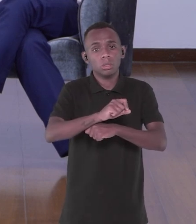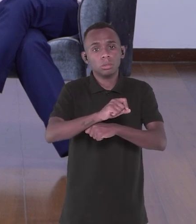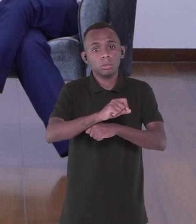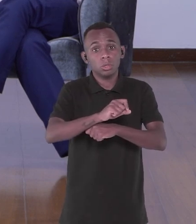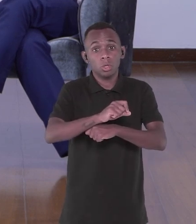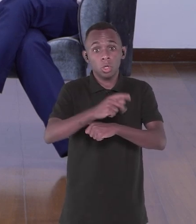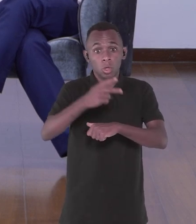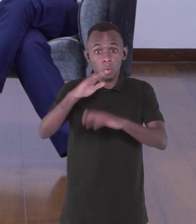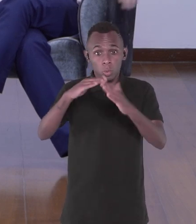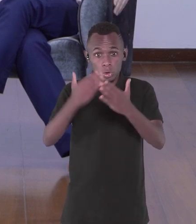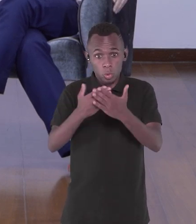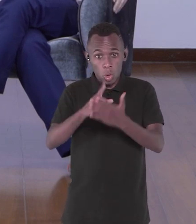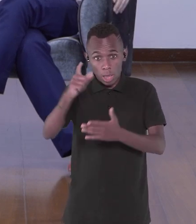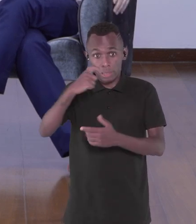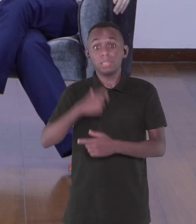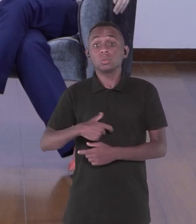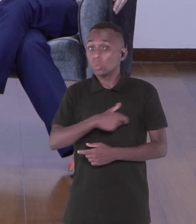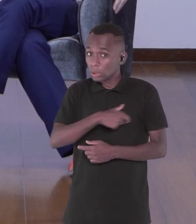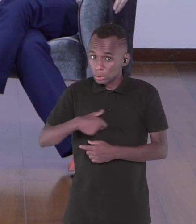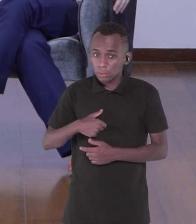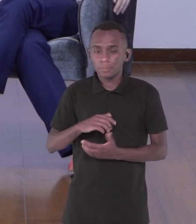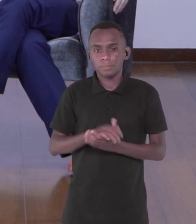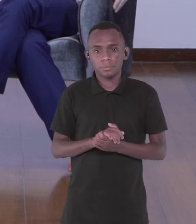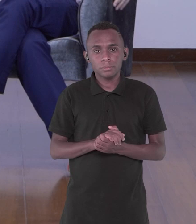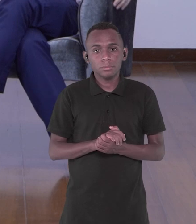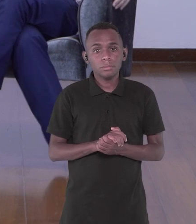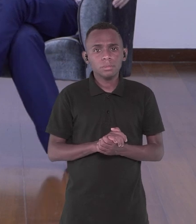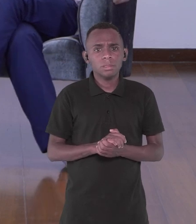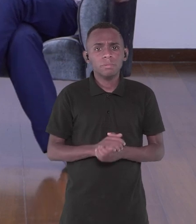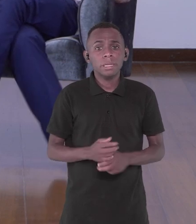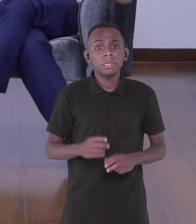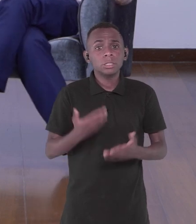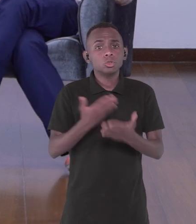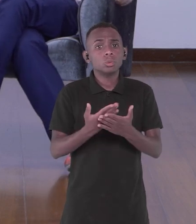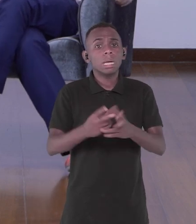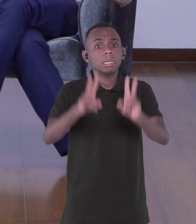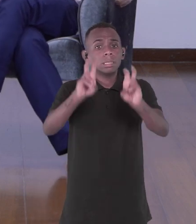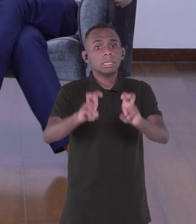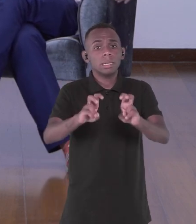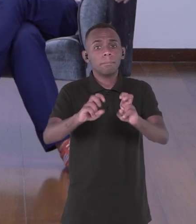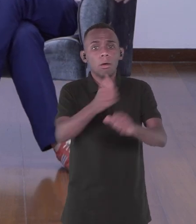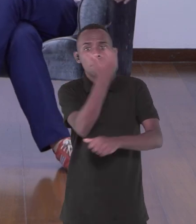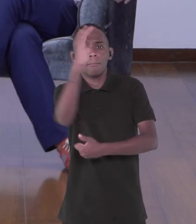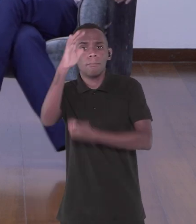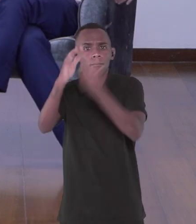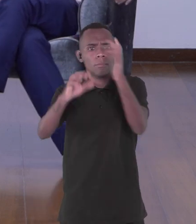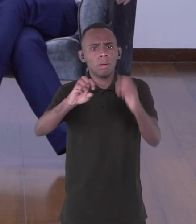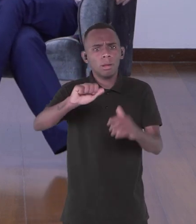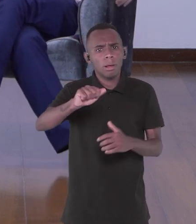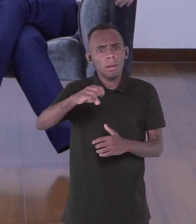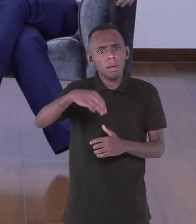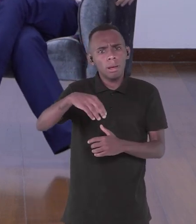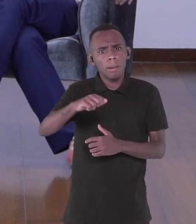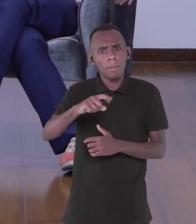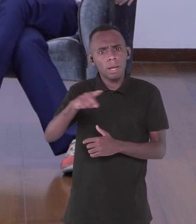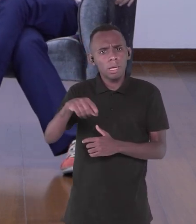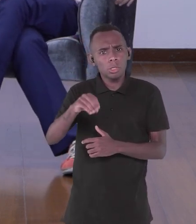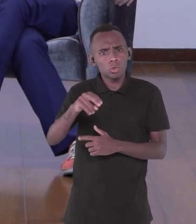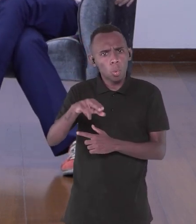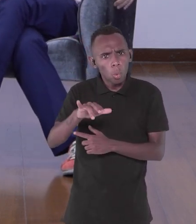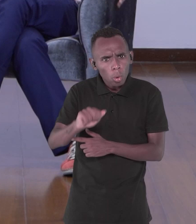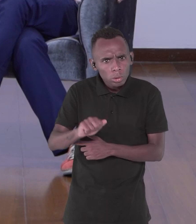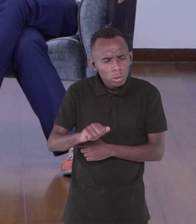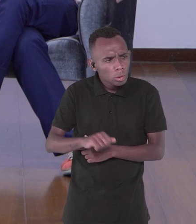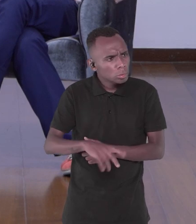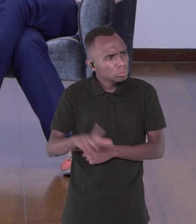Suíça, tá? Eu moro na Suíça. Ele falou, vai ter Amazônia, papai. Eu falei, opa, vai ter Amazônia?